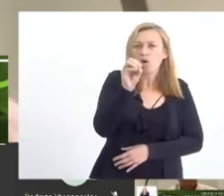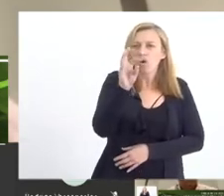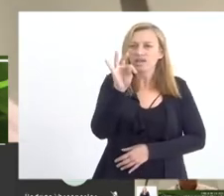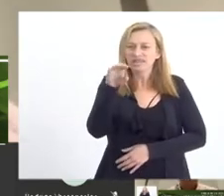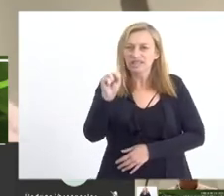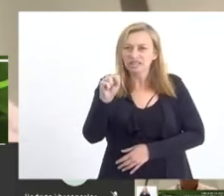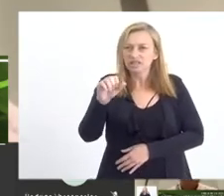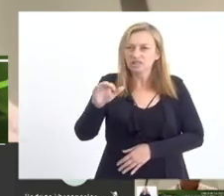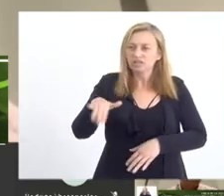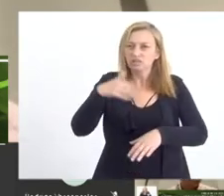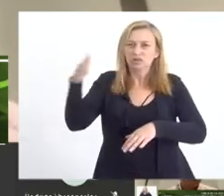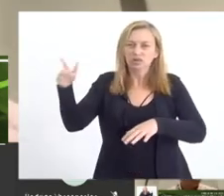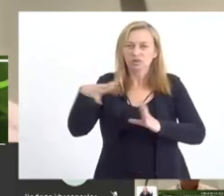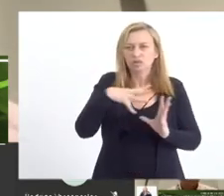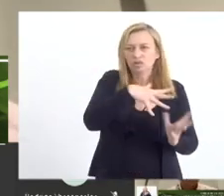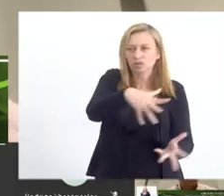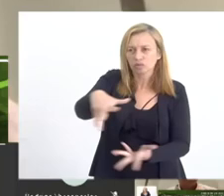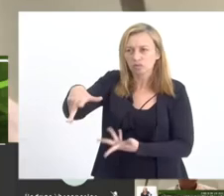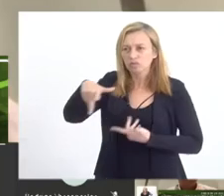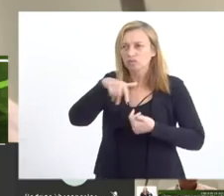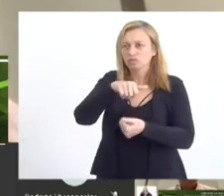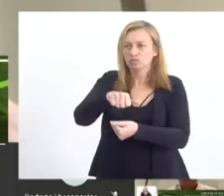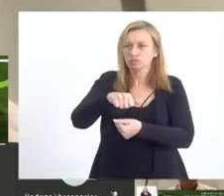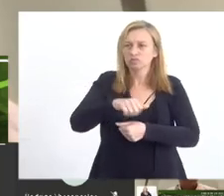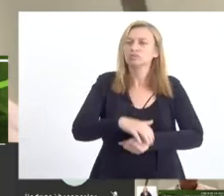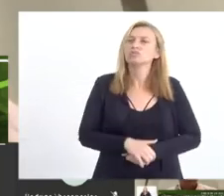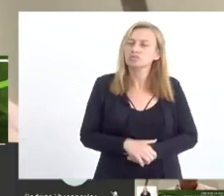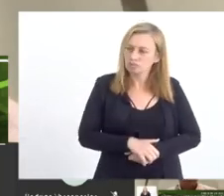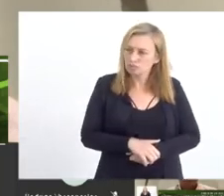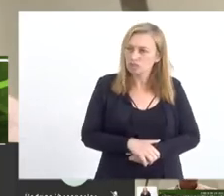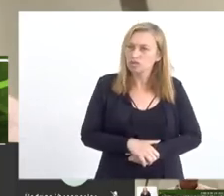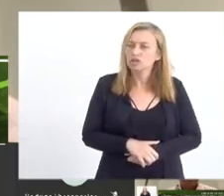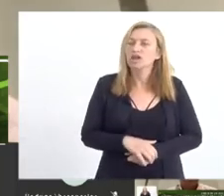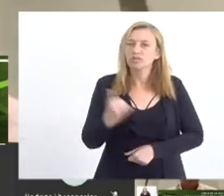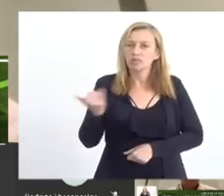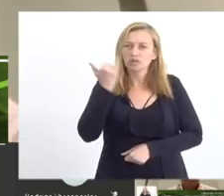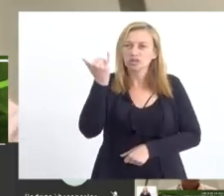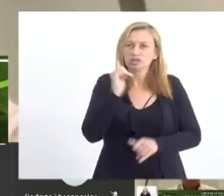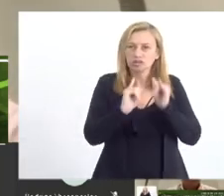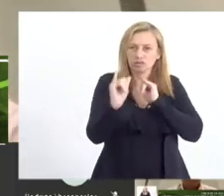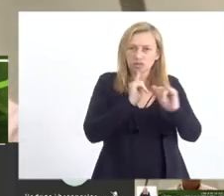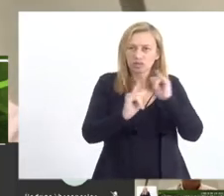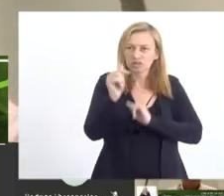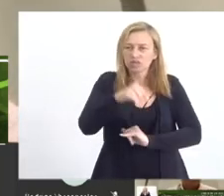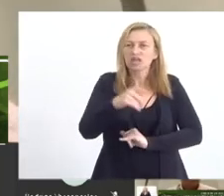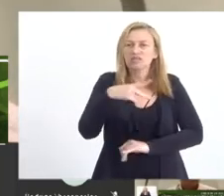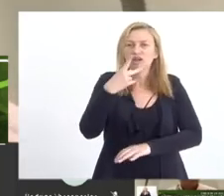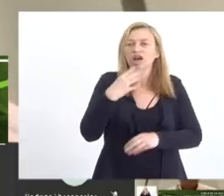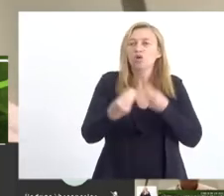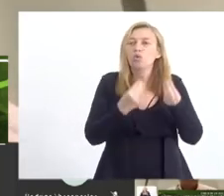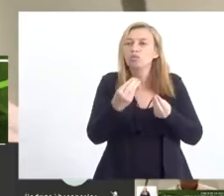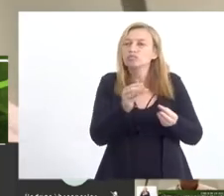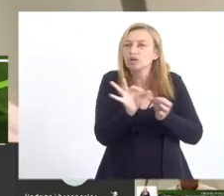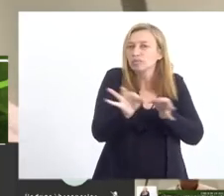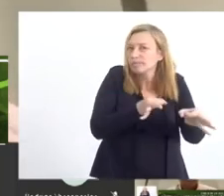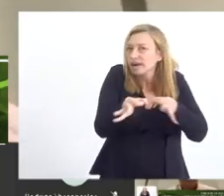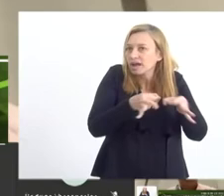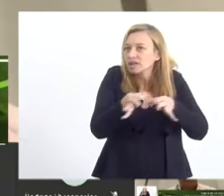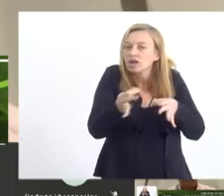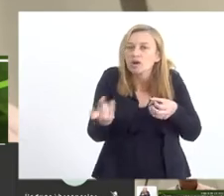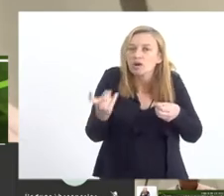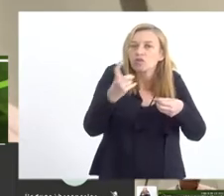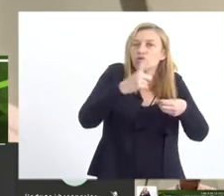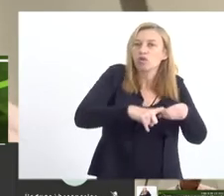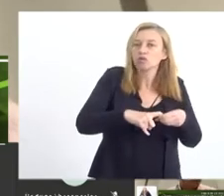trazer essa visão aqui para a comissão e a gente também falar um pouco de como a gente está preparado para a volta